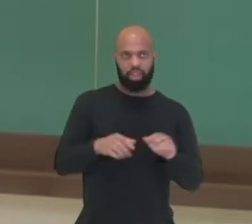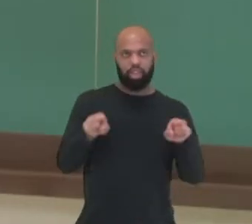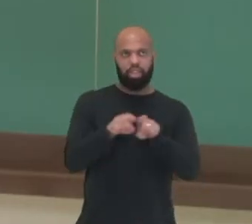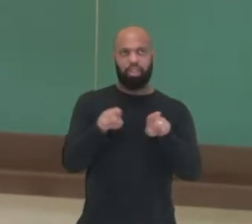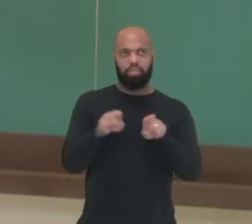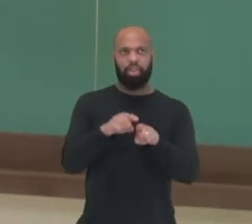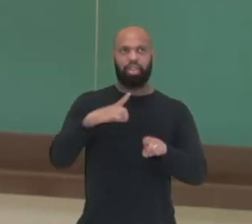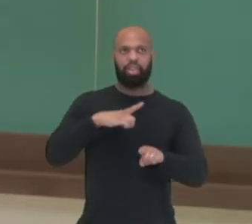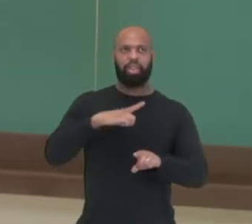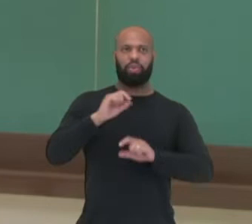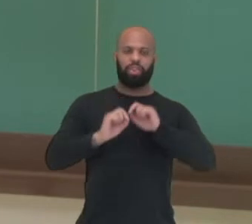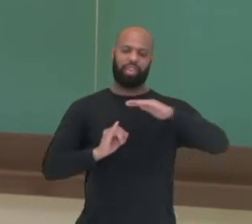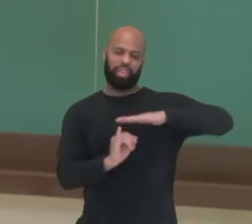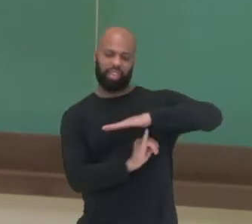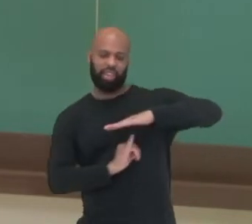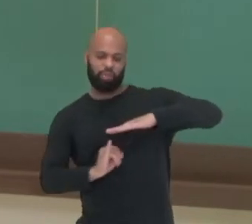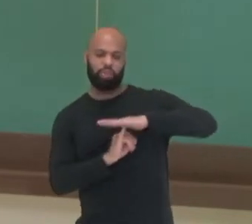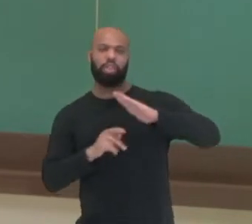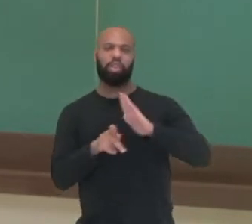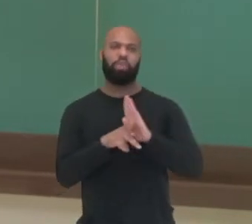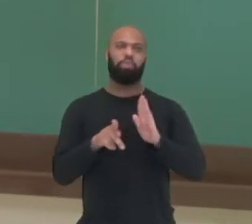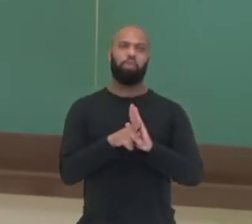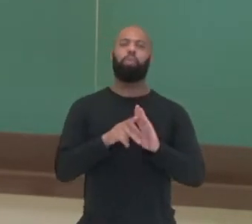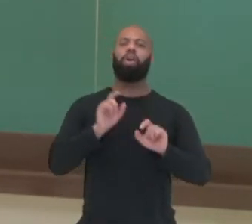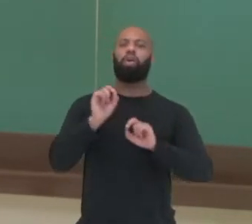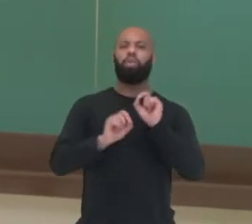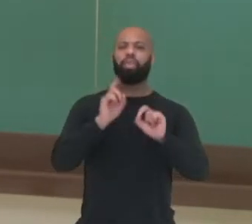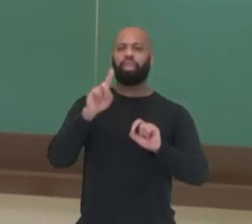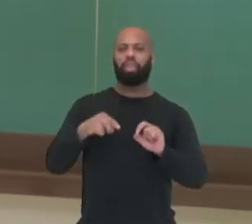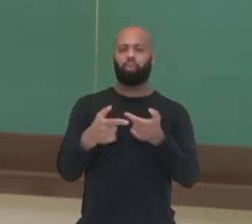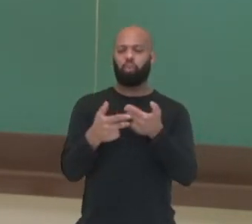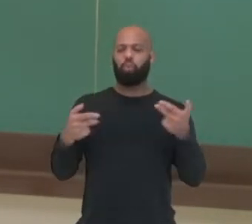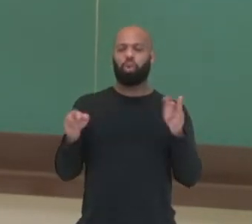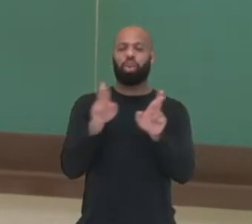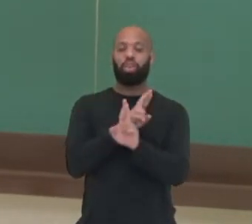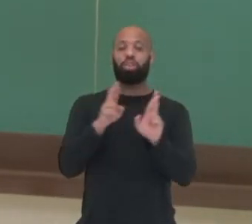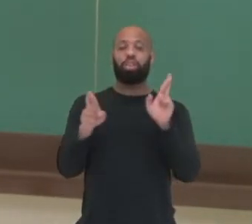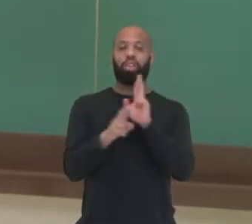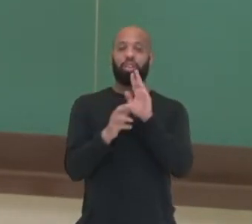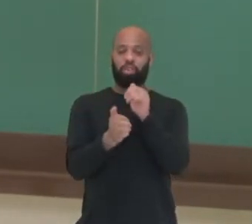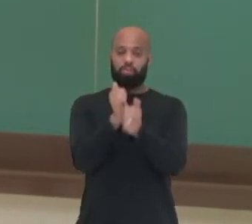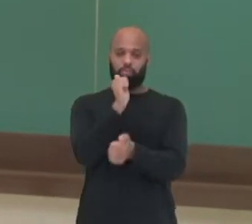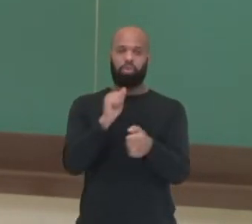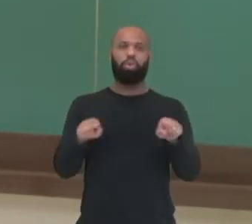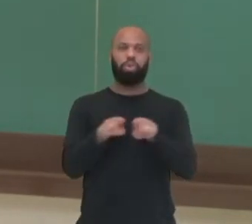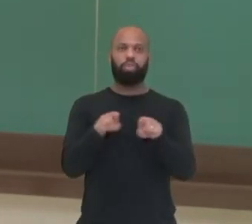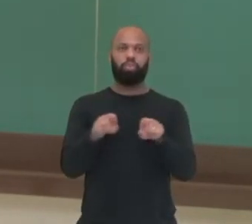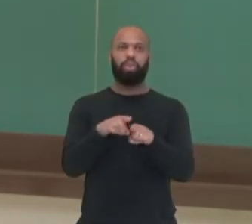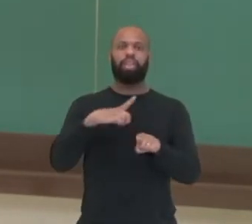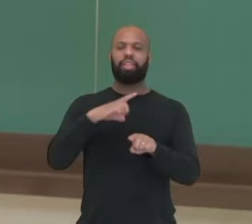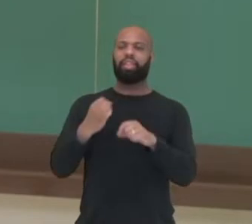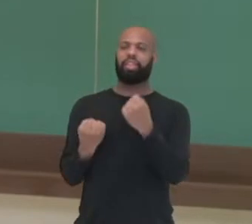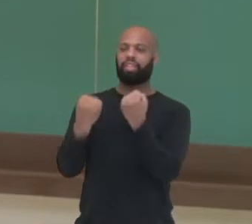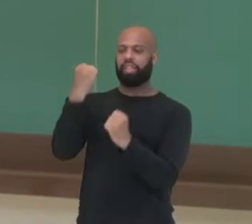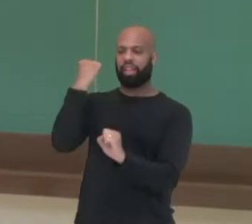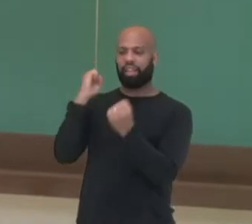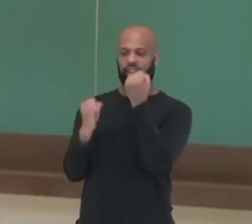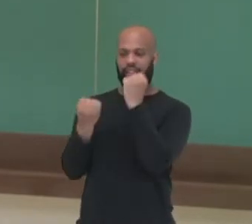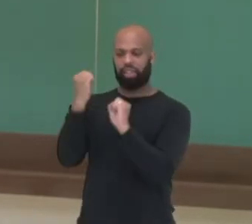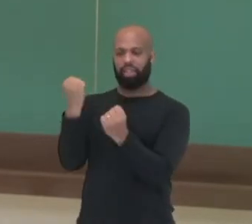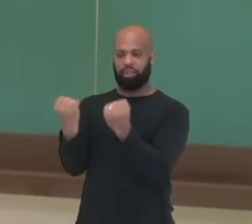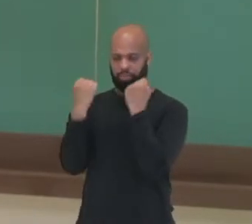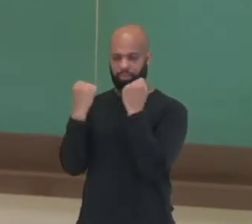equipamentos esportivos, indústrias de cosméticos também, academias e clínicas de